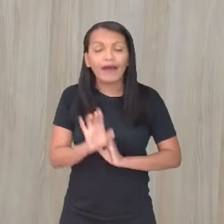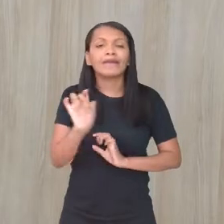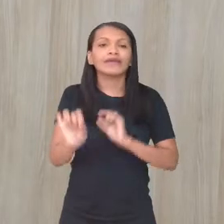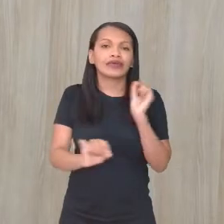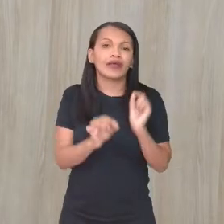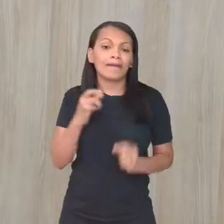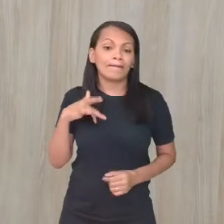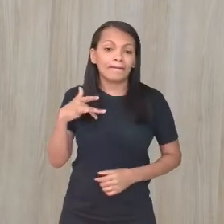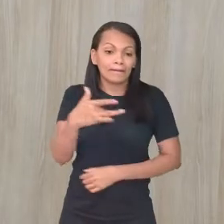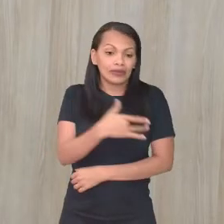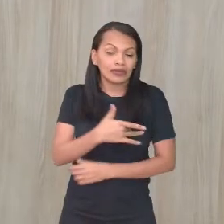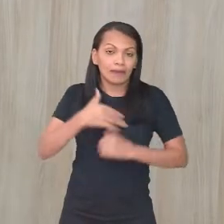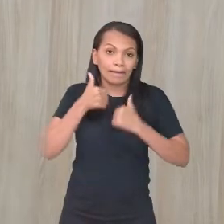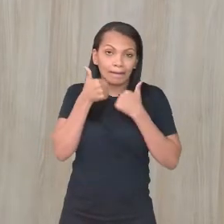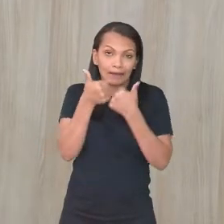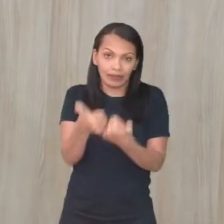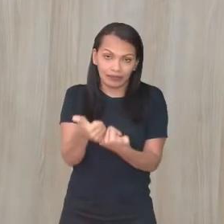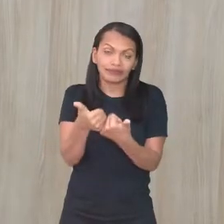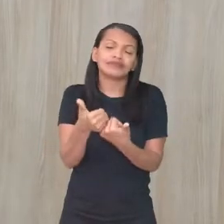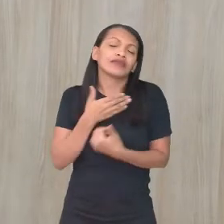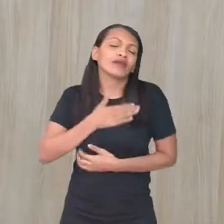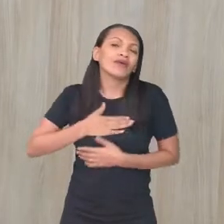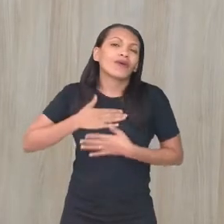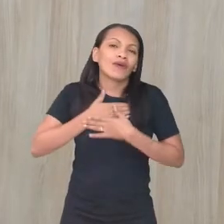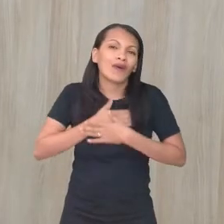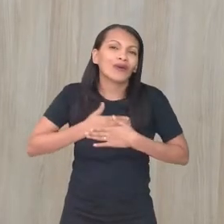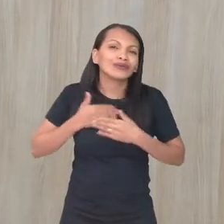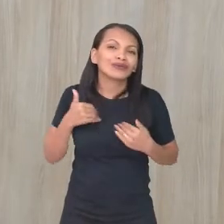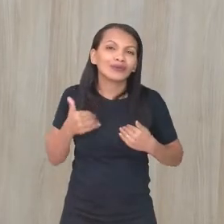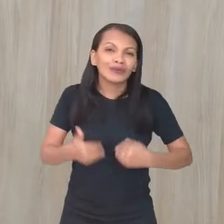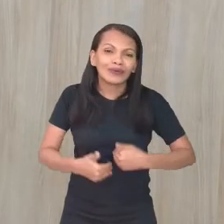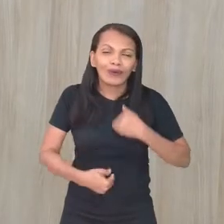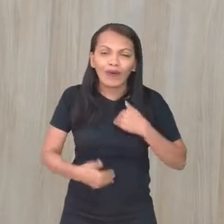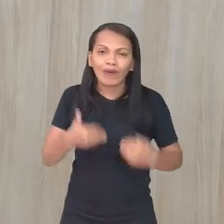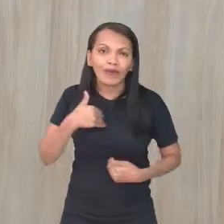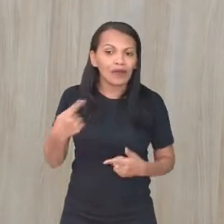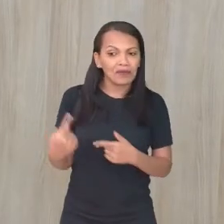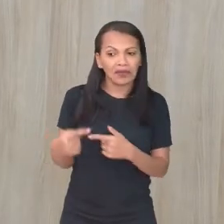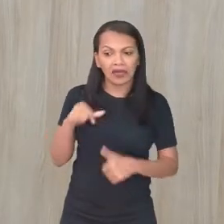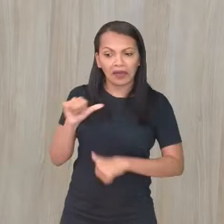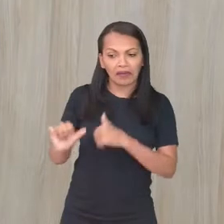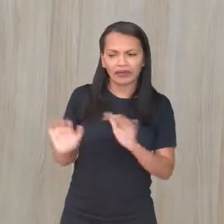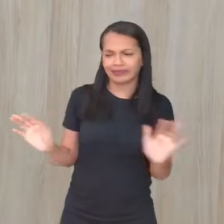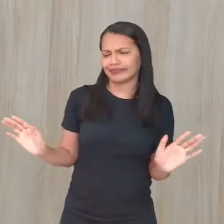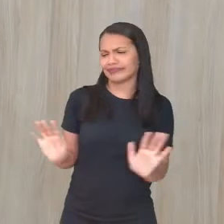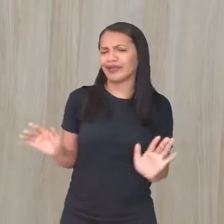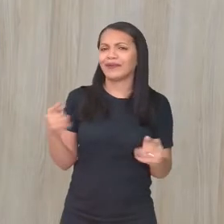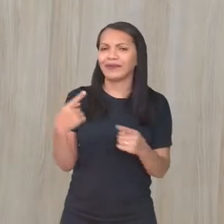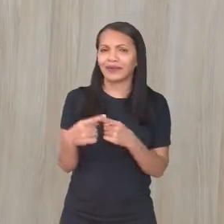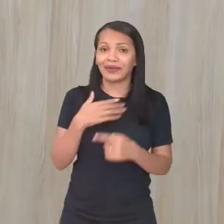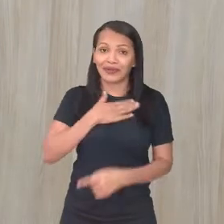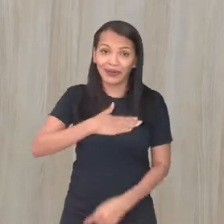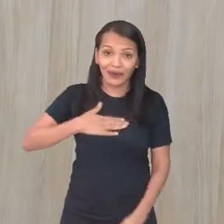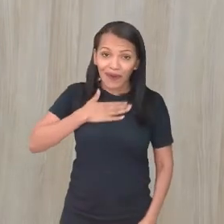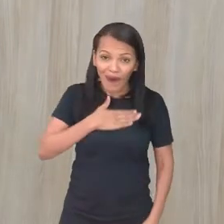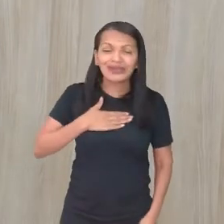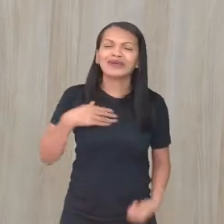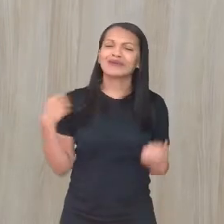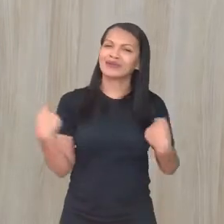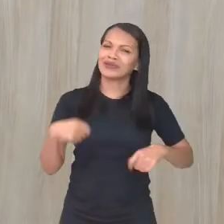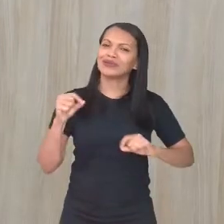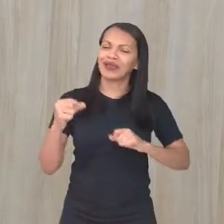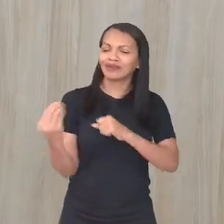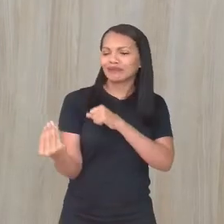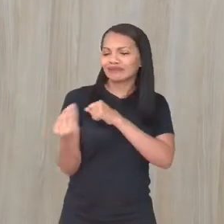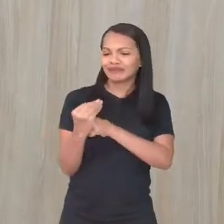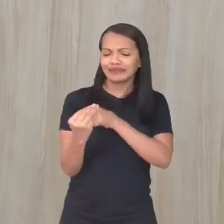bem à saúde. Porque a gente gosta do corpo da gente. Não porque quer mudar o corpo, mas porque gosta. E esse corpo deve ser muito bem